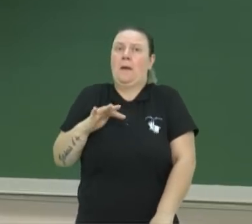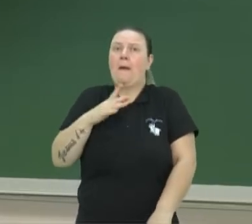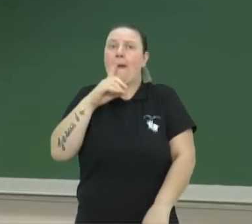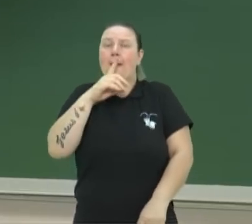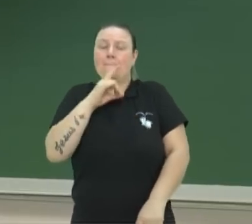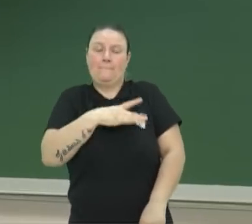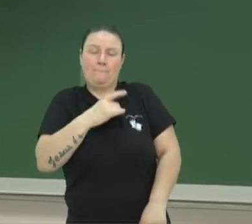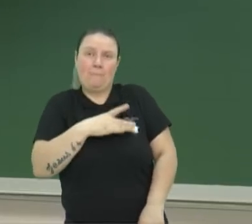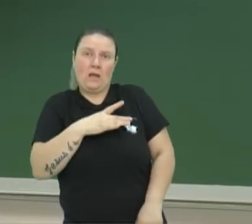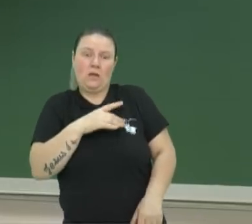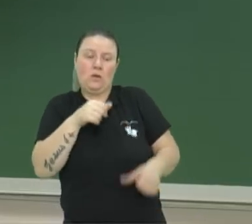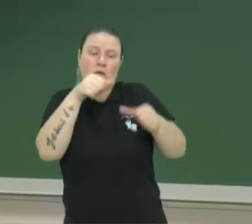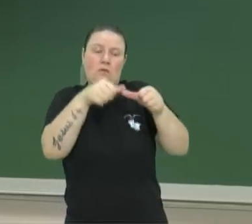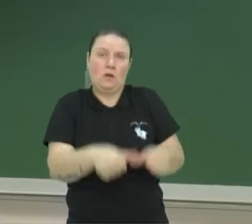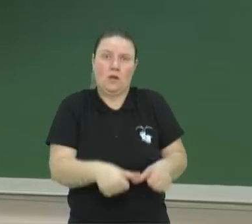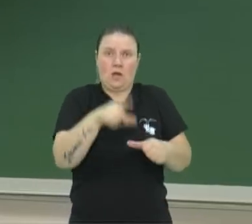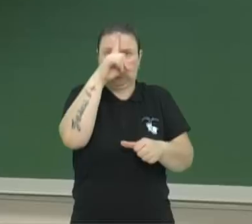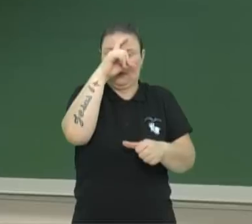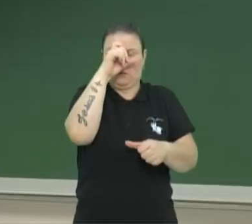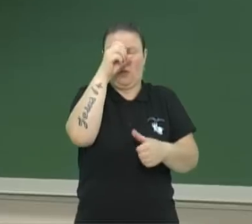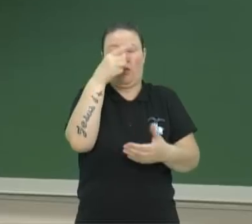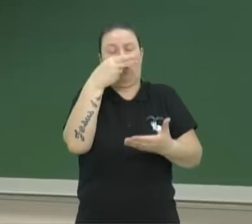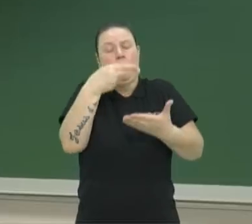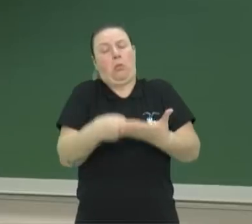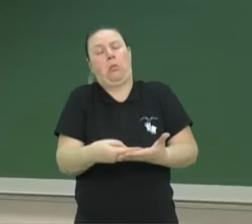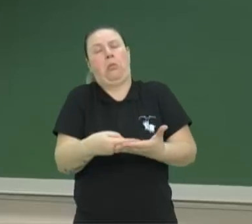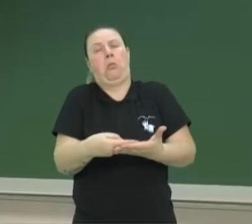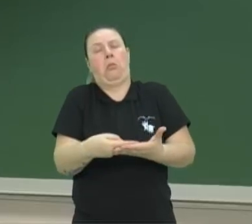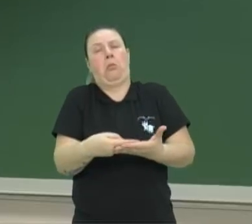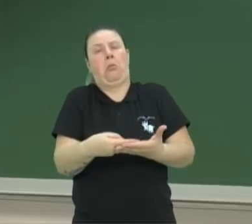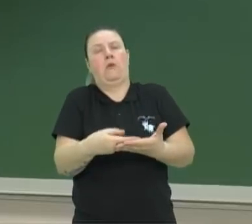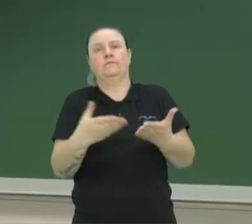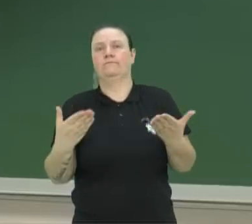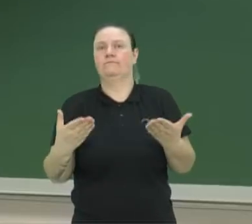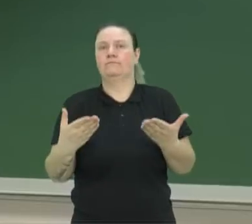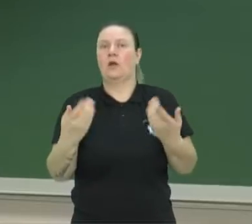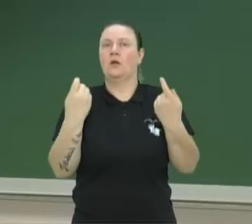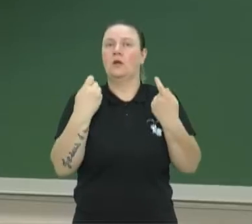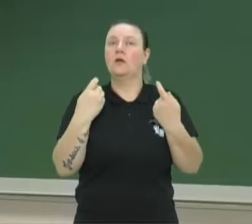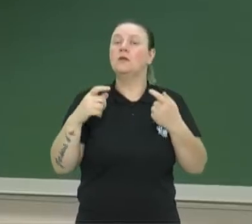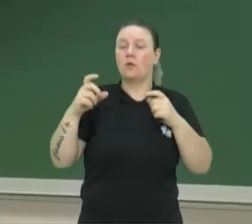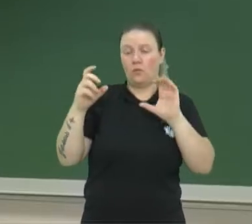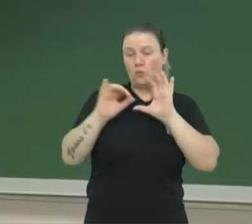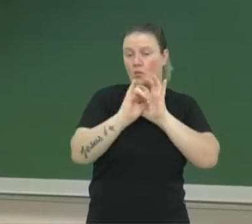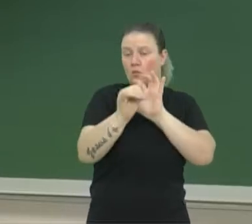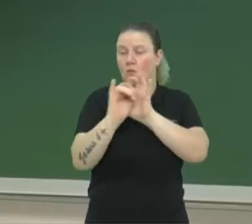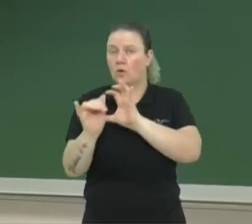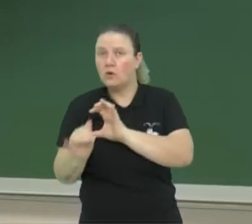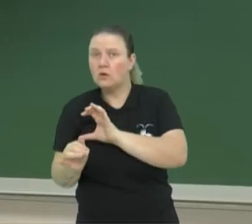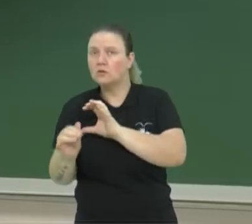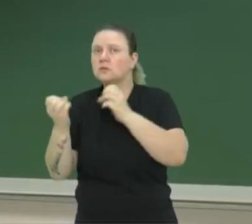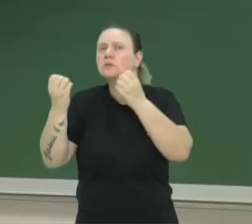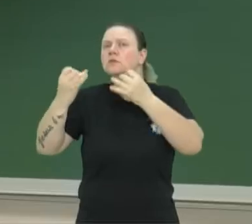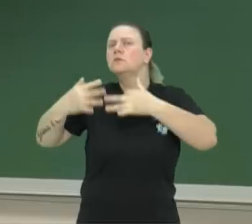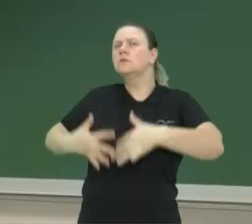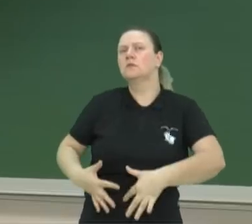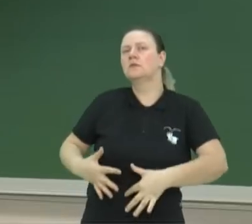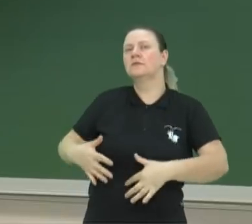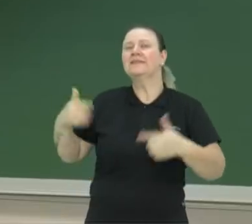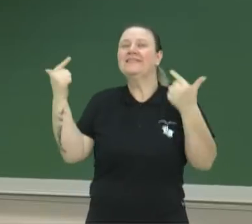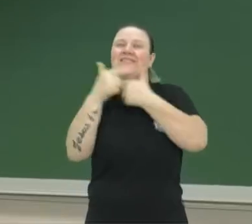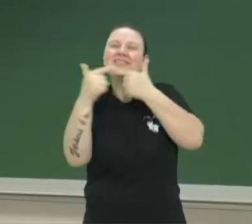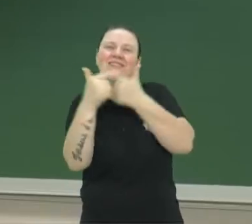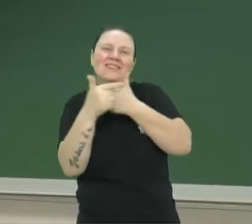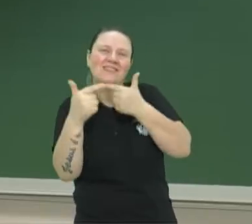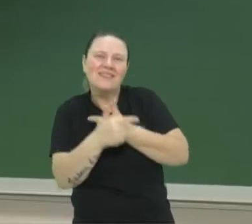bem comum que isso aconteça, né, na nossa vida, no nosso cotidiano. Então, aqui o caos, ele está relatando um fato, né, bem